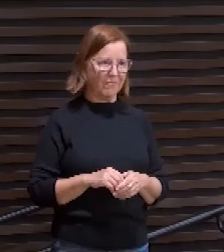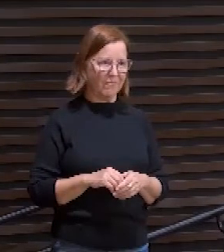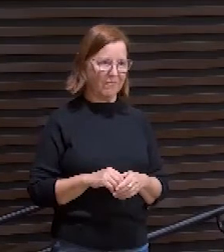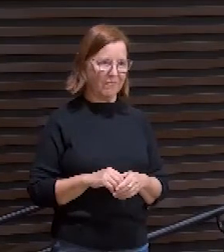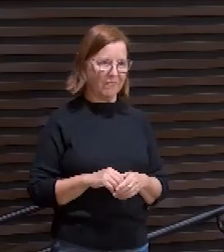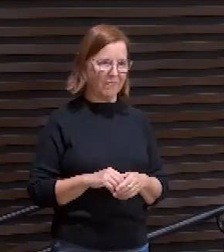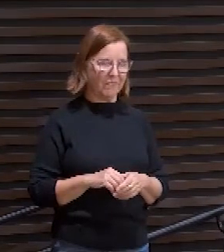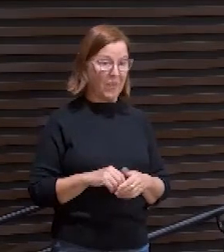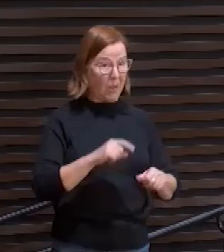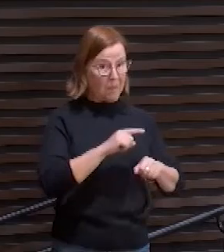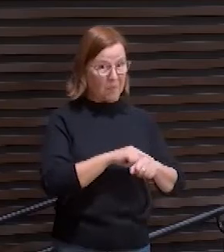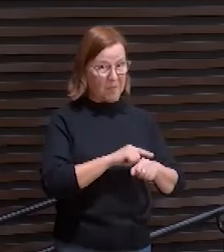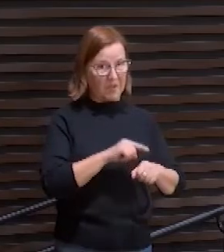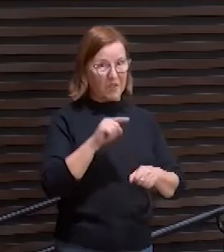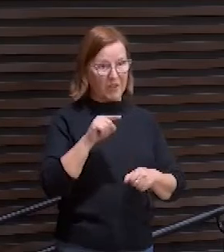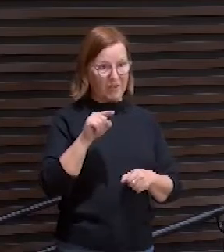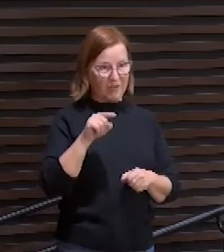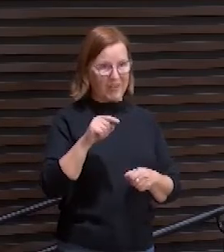quando você fala isso,